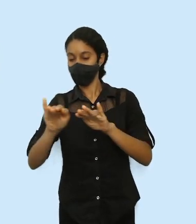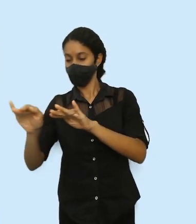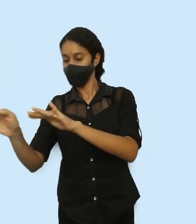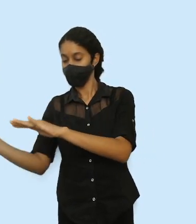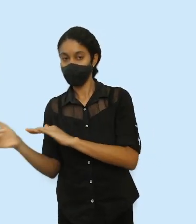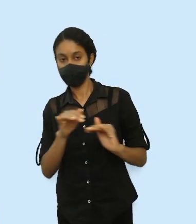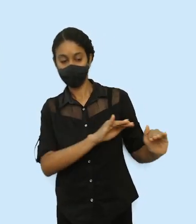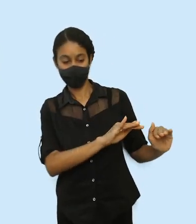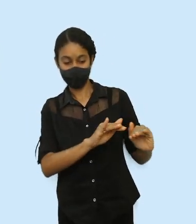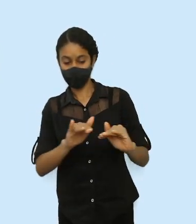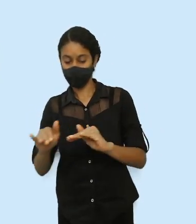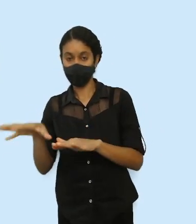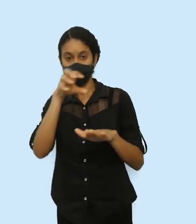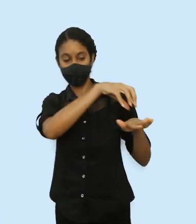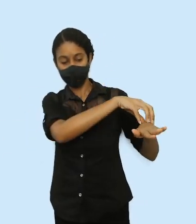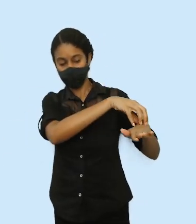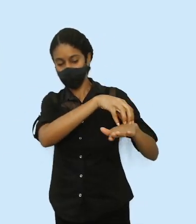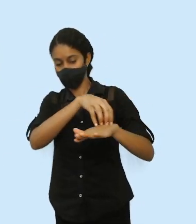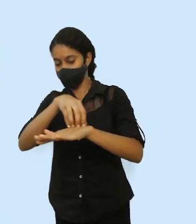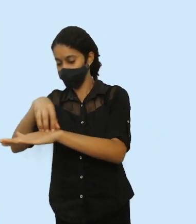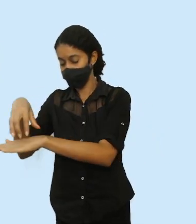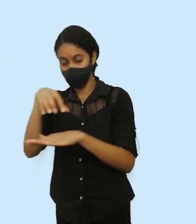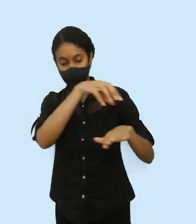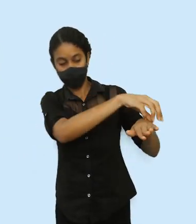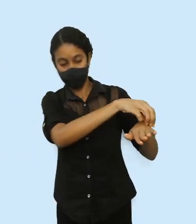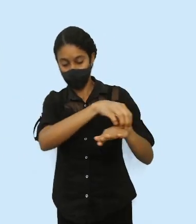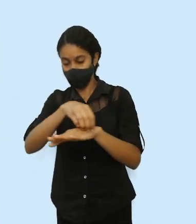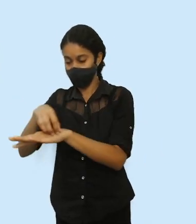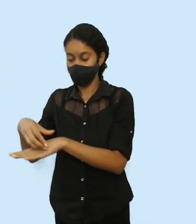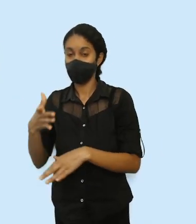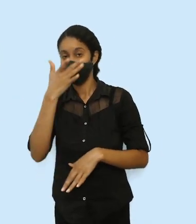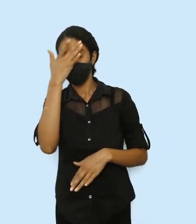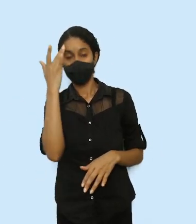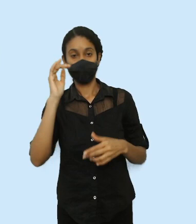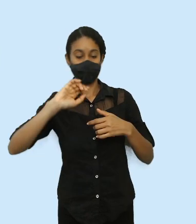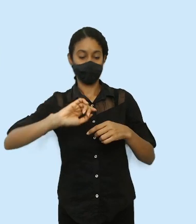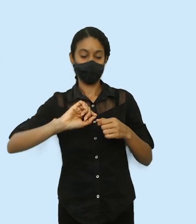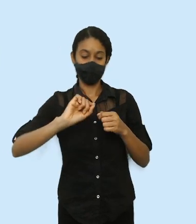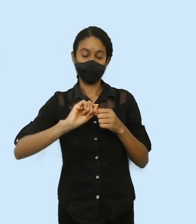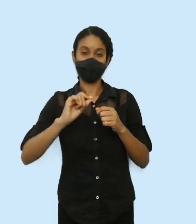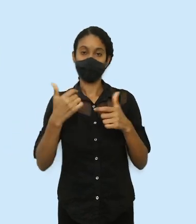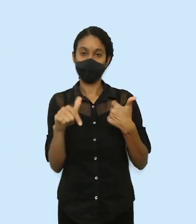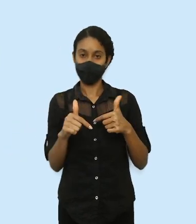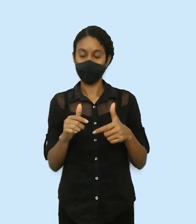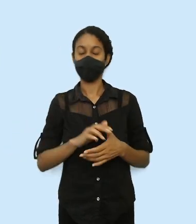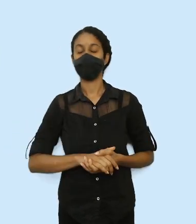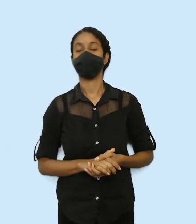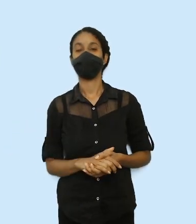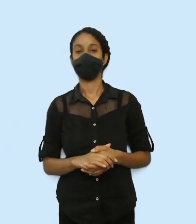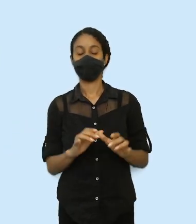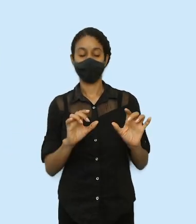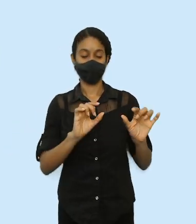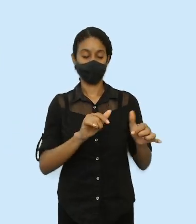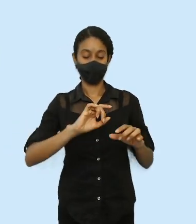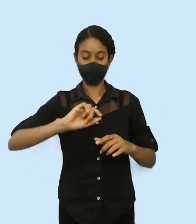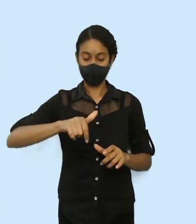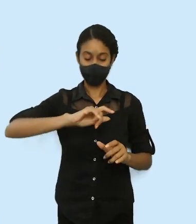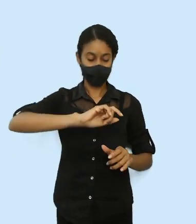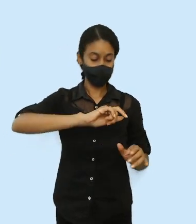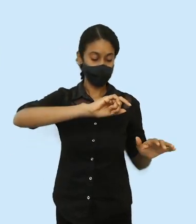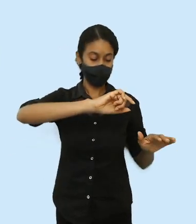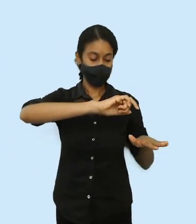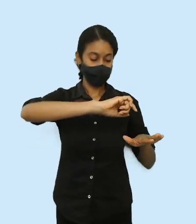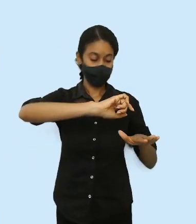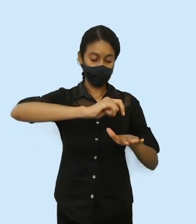montagem, e à medida que o produto deslocava na esteira, o trabalhador desenvolvia a sua função. Então, estou colocando parafuso na placa, coloco